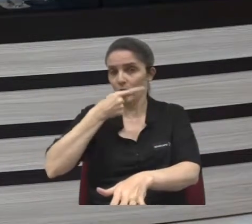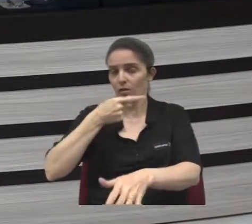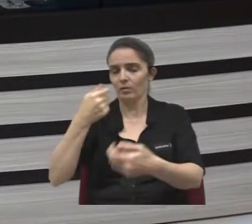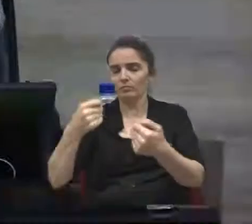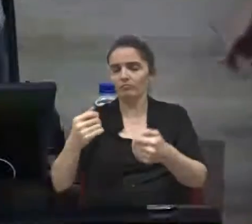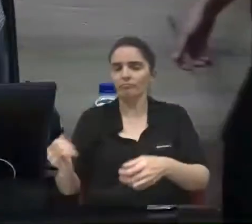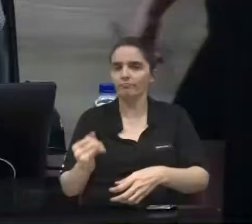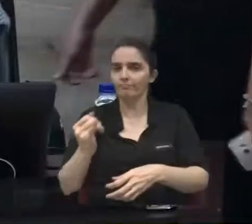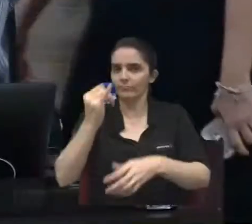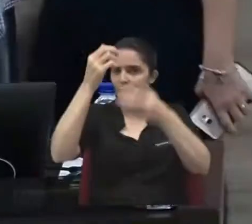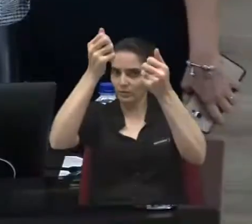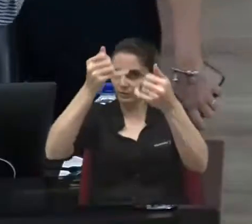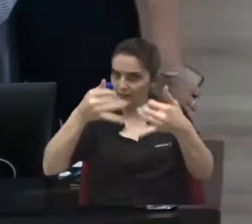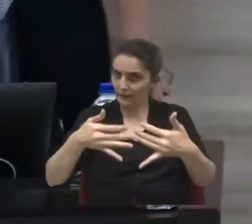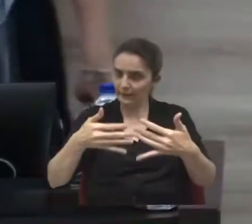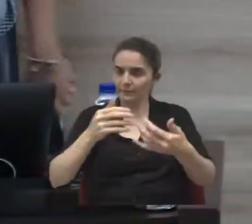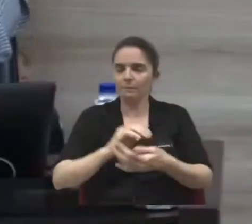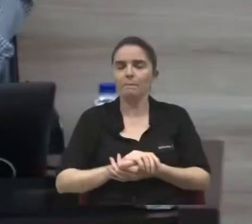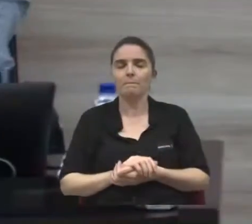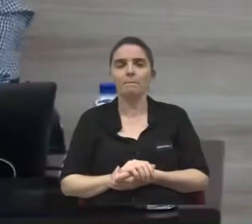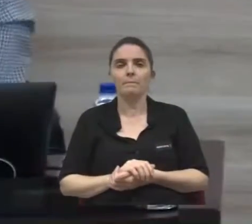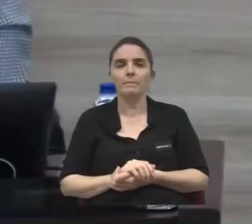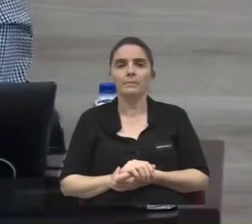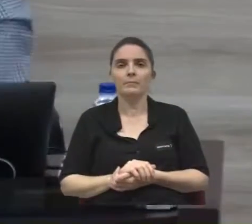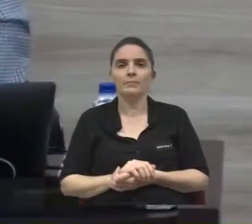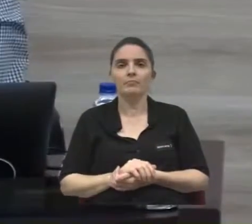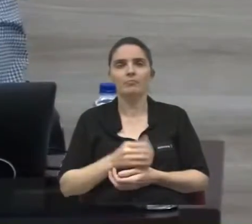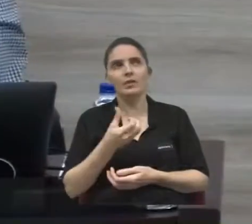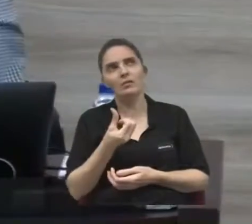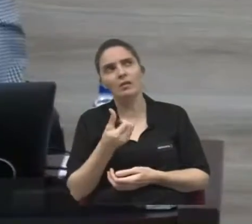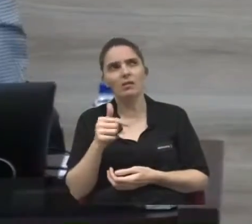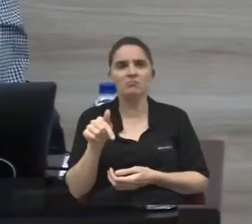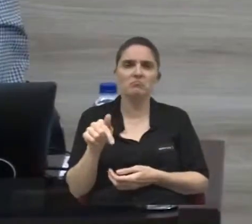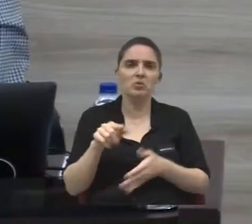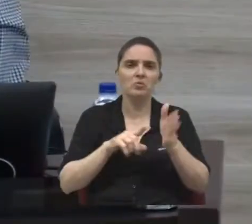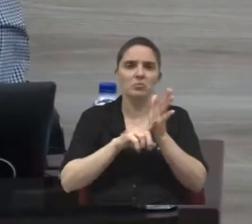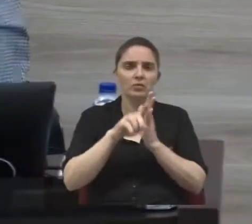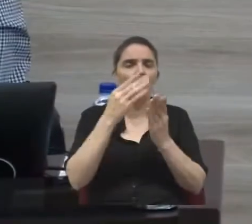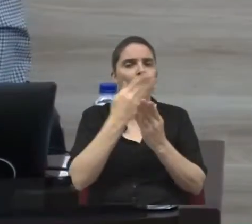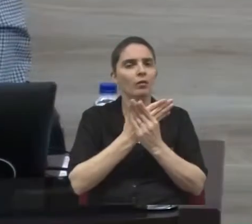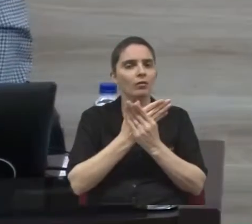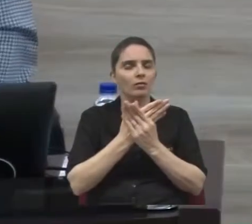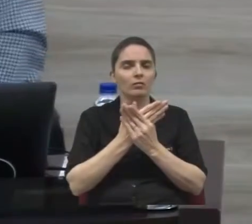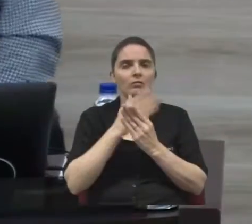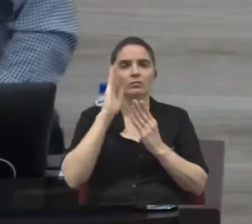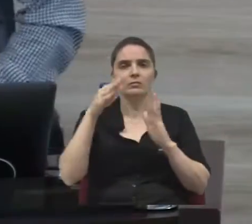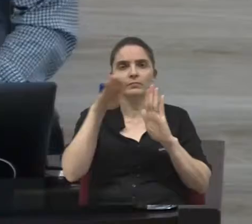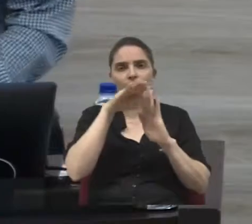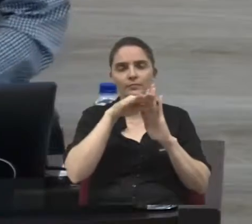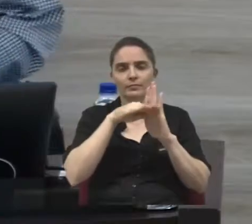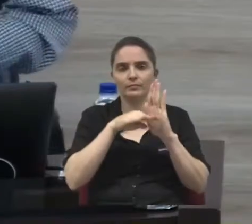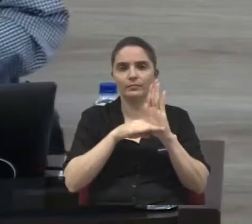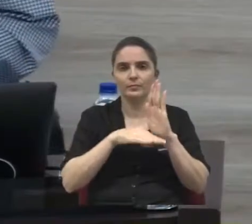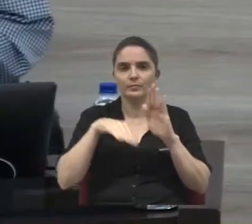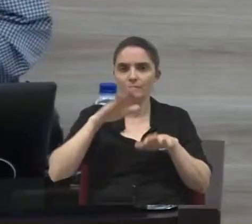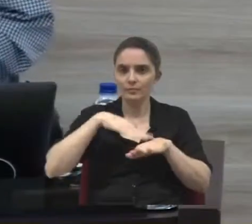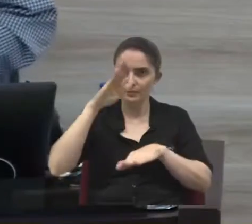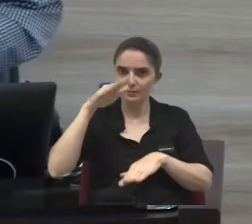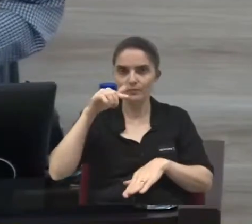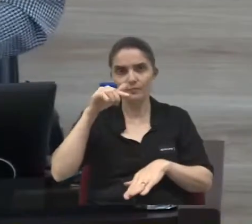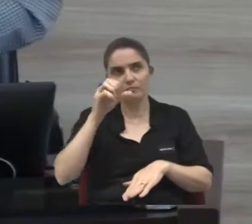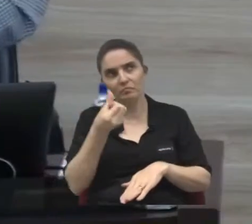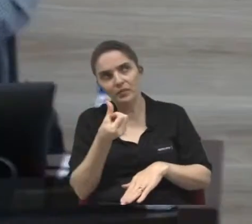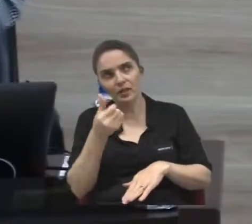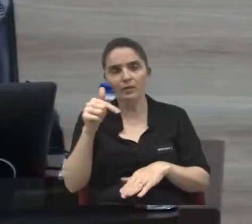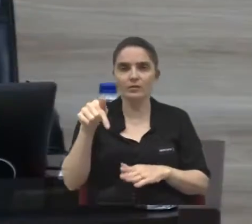relato. Tem 6 ou 7 requerimentos já protocolados na sequência, e tem mais outros 6 ou 7 que estão para a próxima